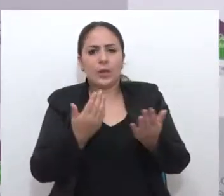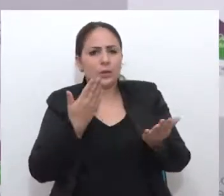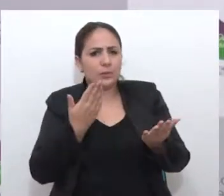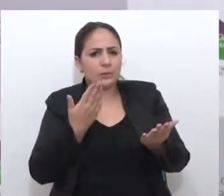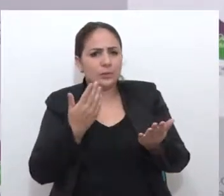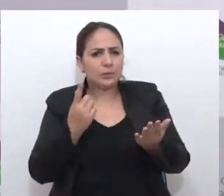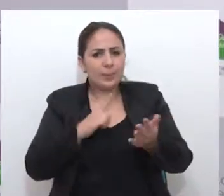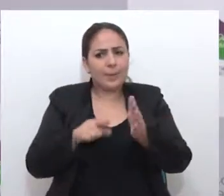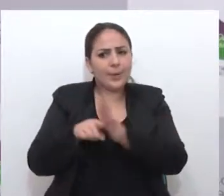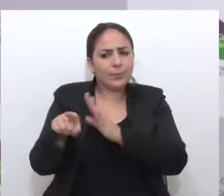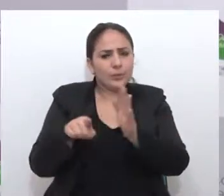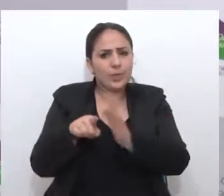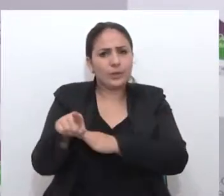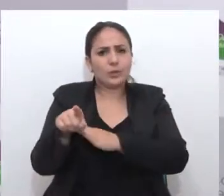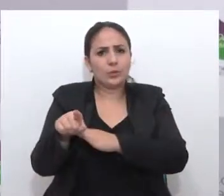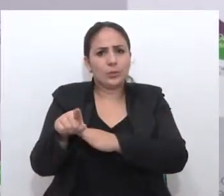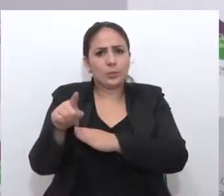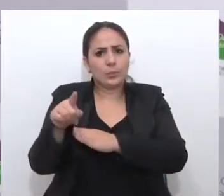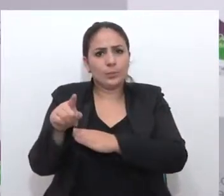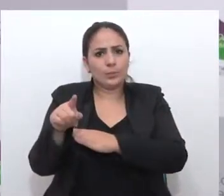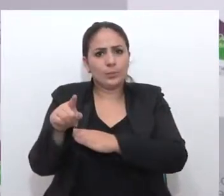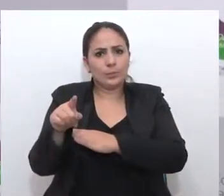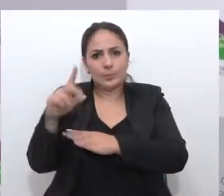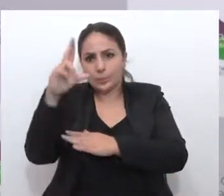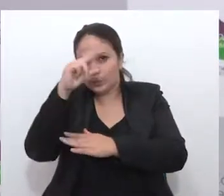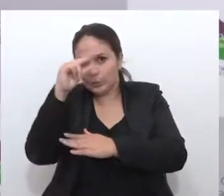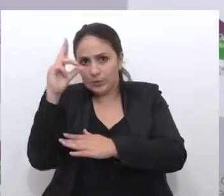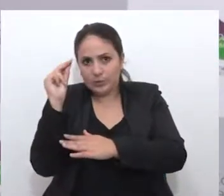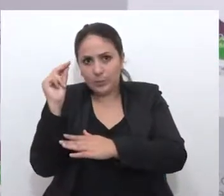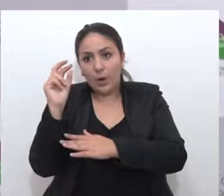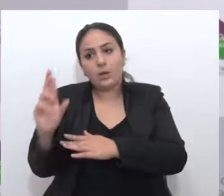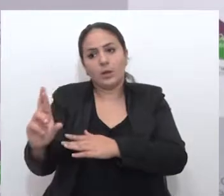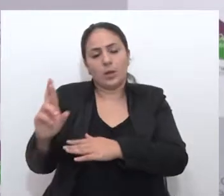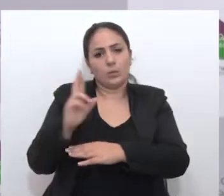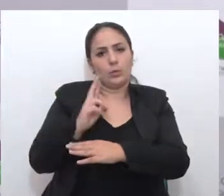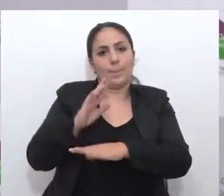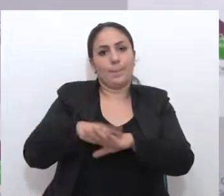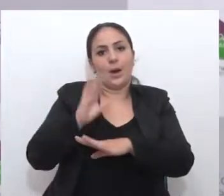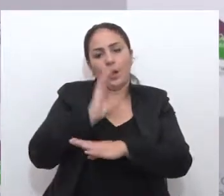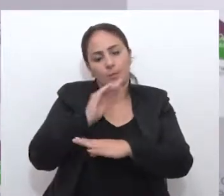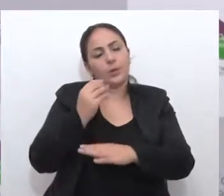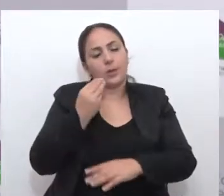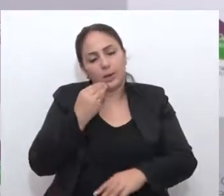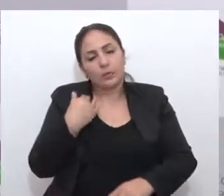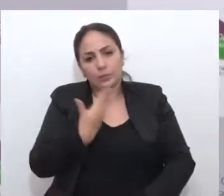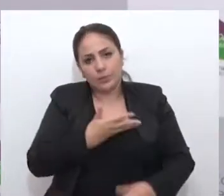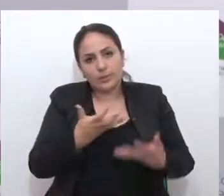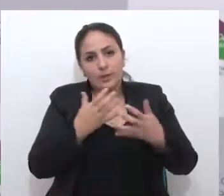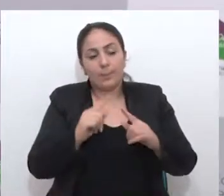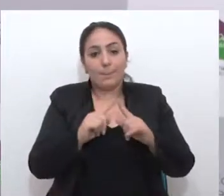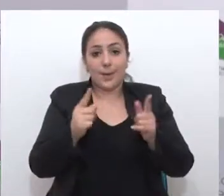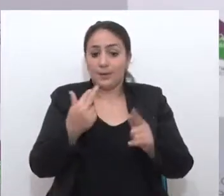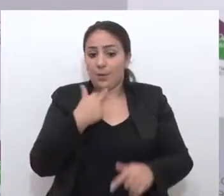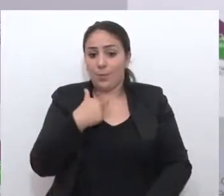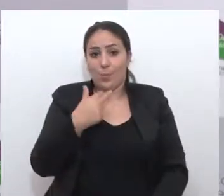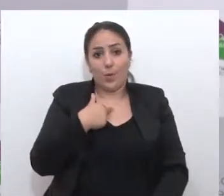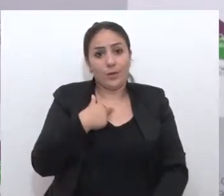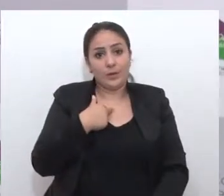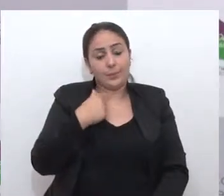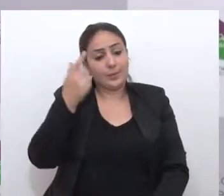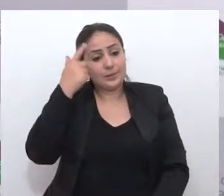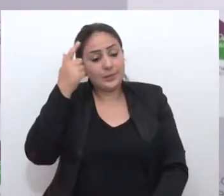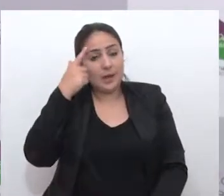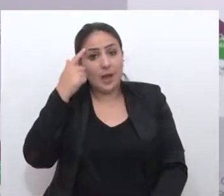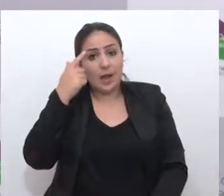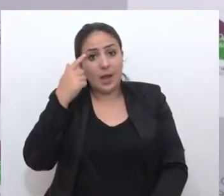tudo aquilo que é questionado pelo Poder Legislativo, pela comunidade, seja respondido da forma mais rápida, mais célere possível. Mas também nós não